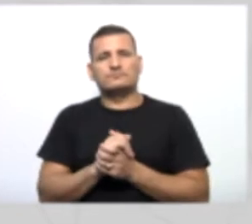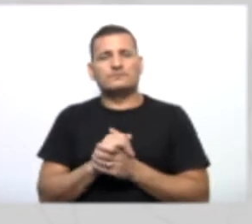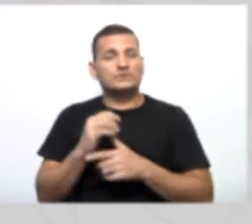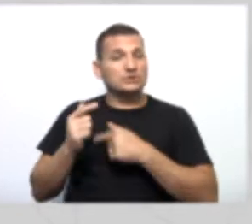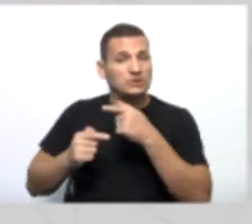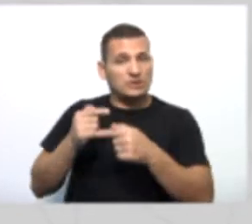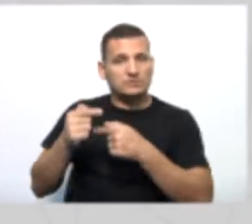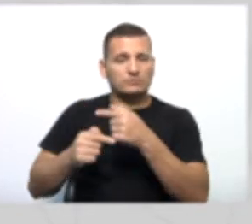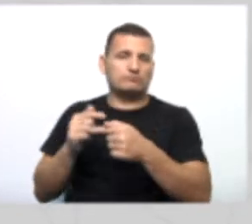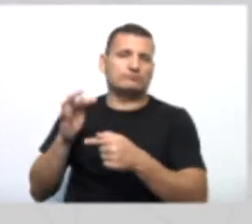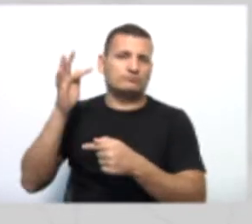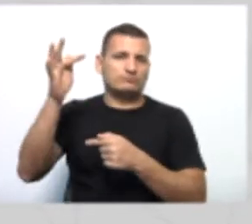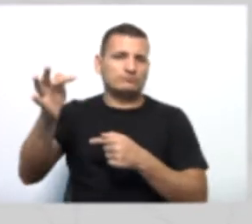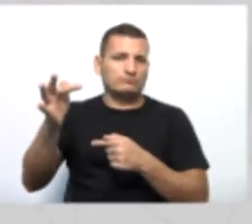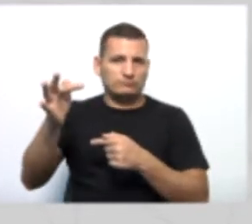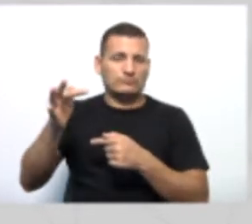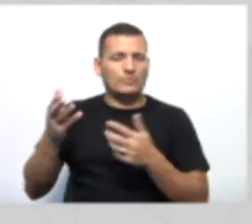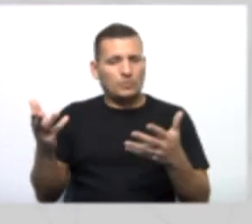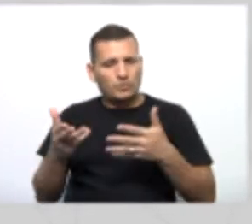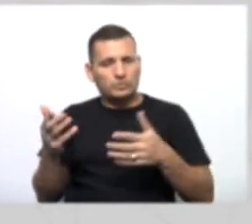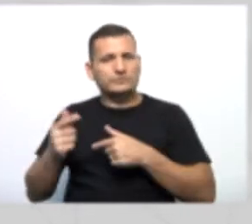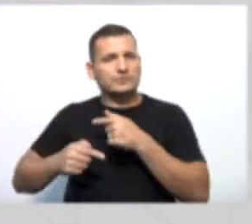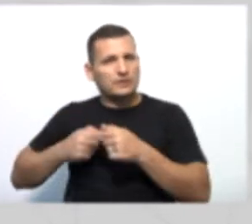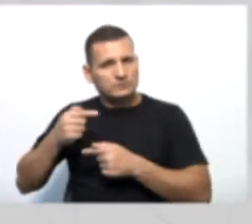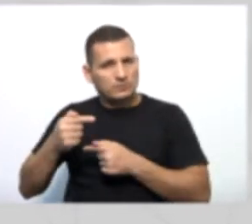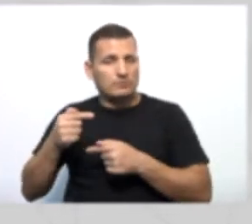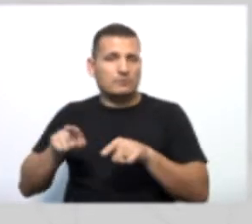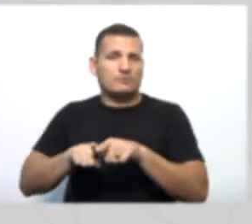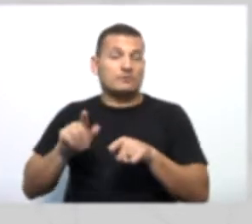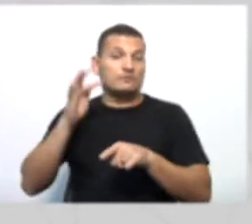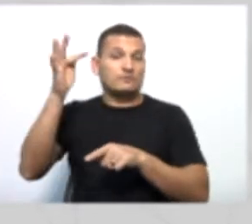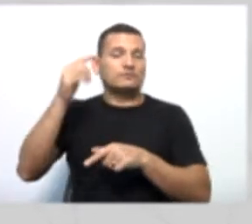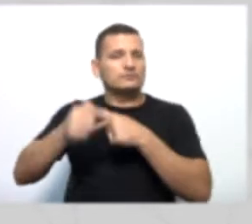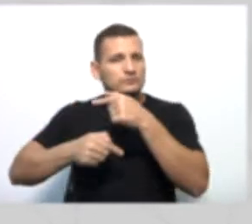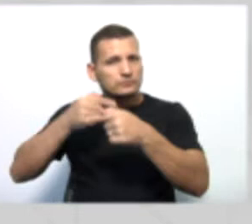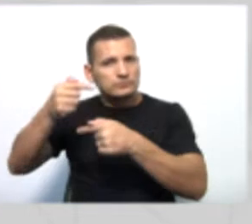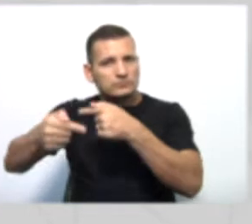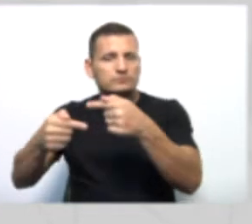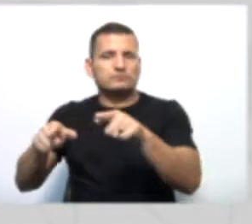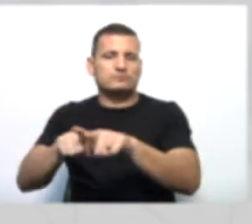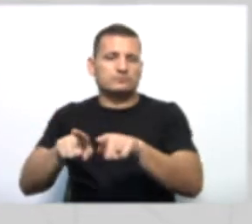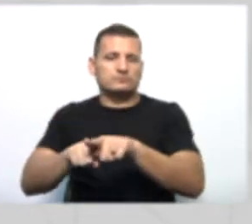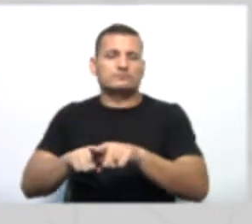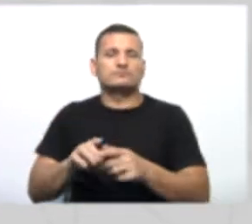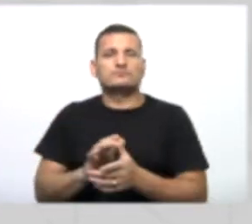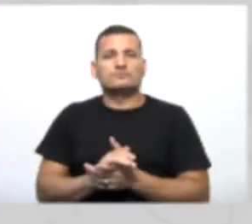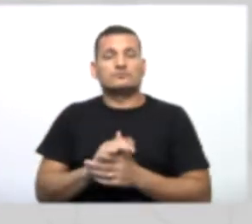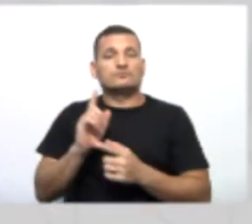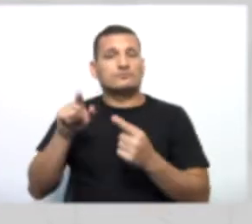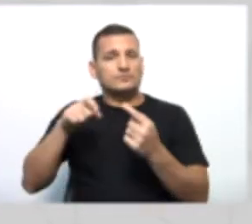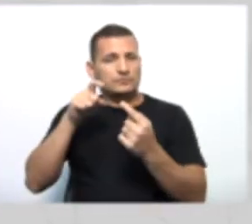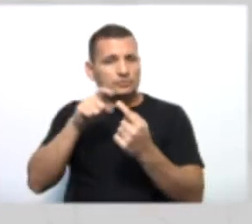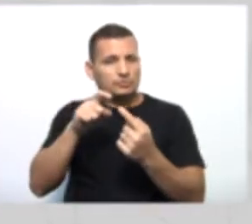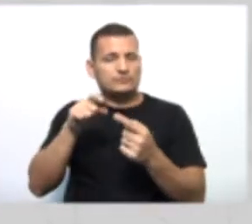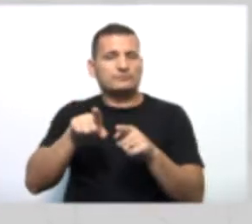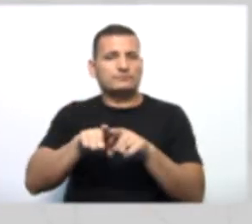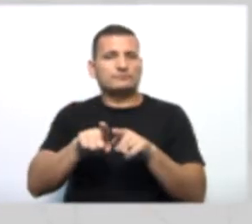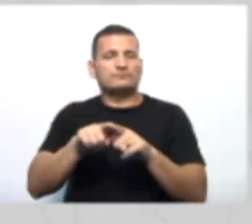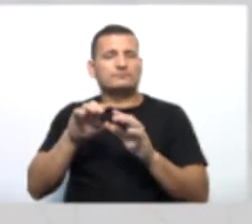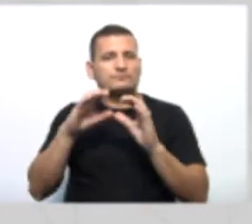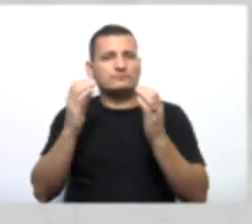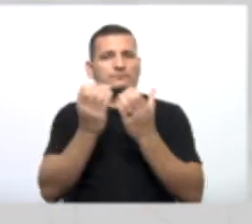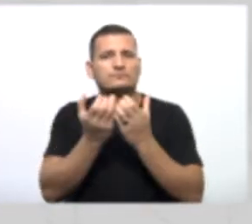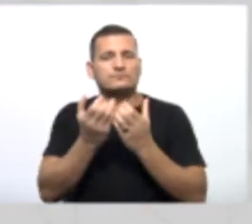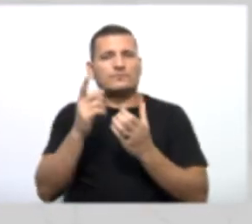futuras, sustentar a geração atual e pensar também nas gerações futuras. Outro objetivo da conferência era a construção